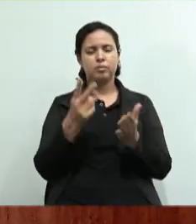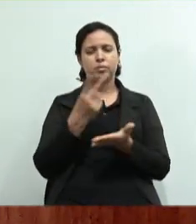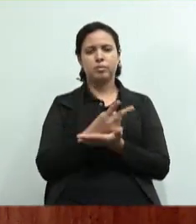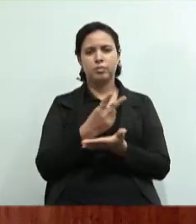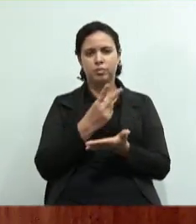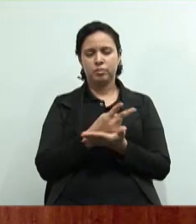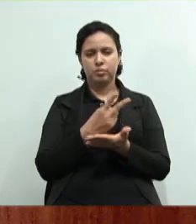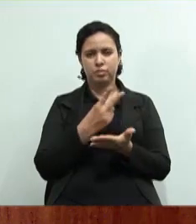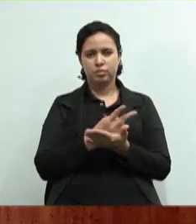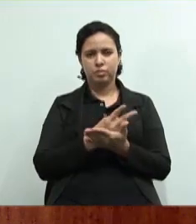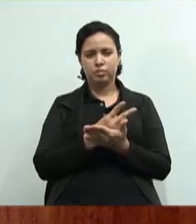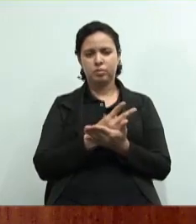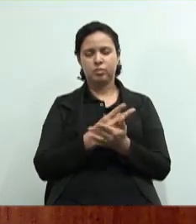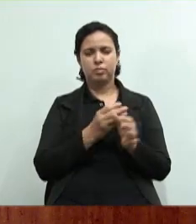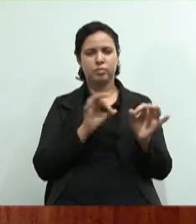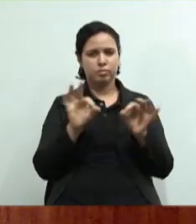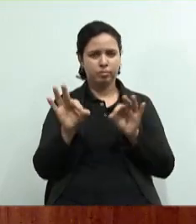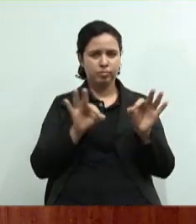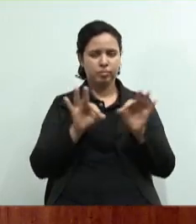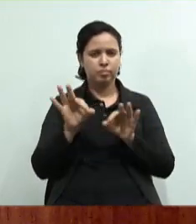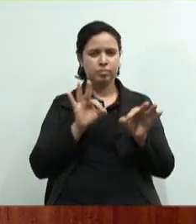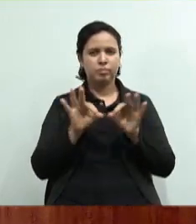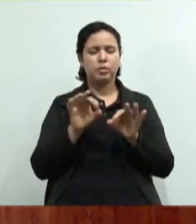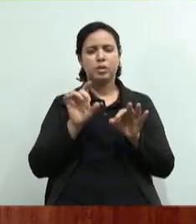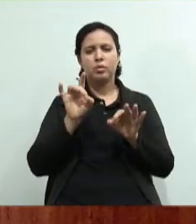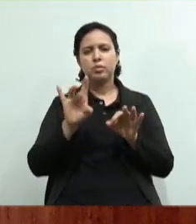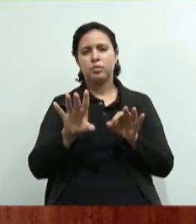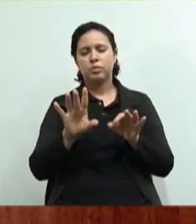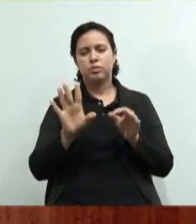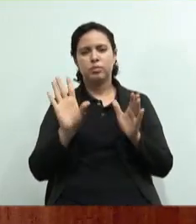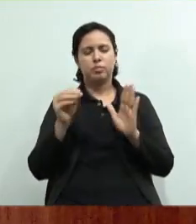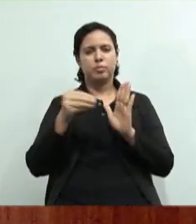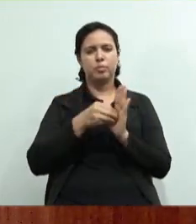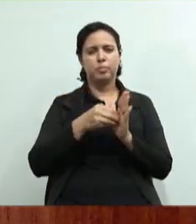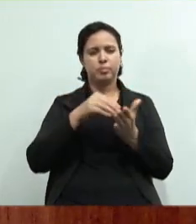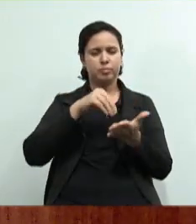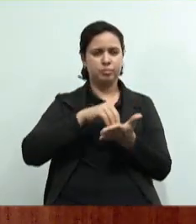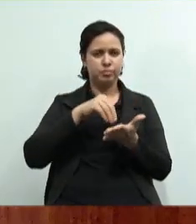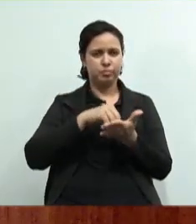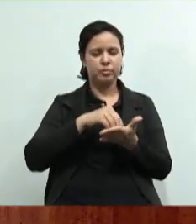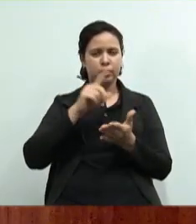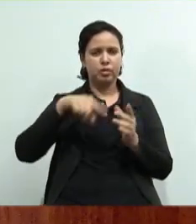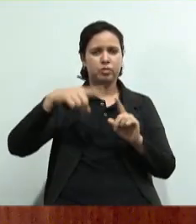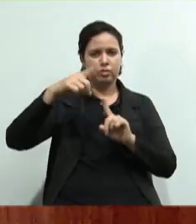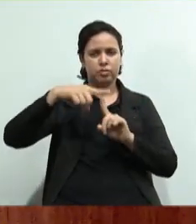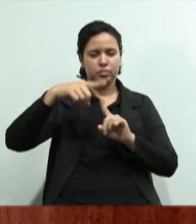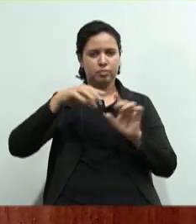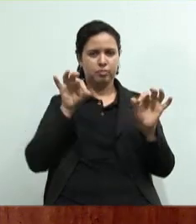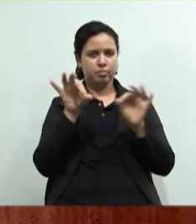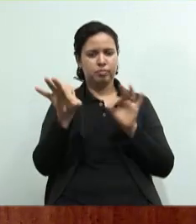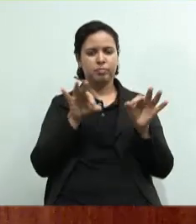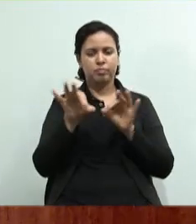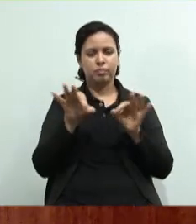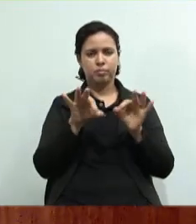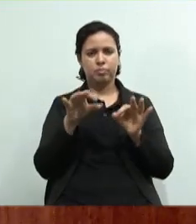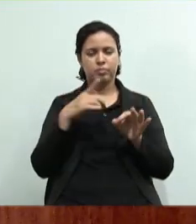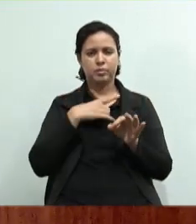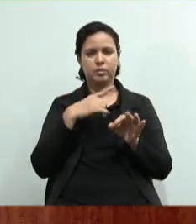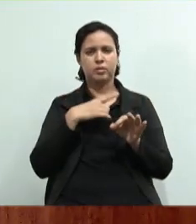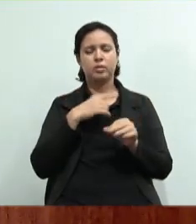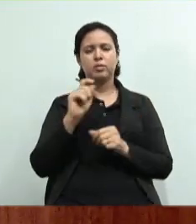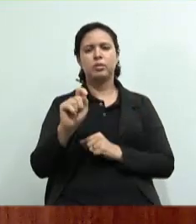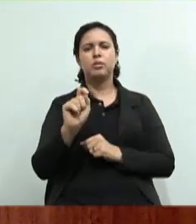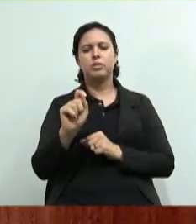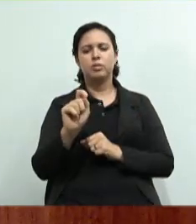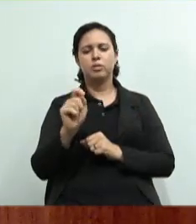está fazendo isso, né? A gente está planejando, só não coloca no papel muitas vezes, mas é um tipo de planejamento. E teve a participação aqui também